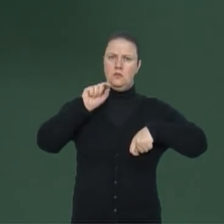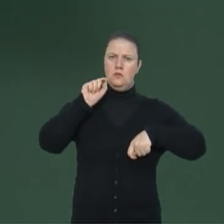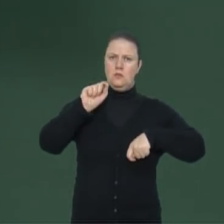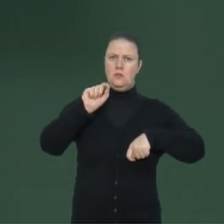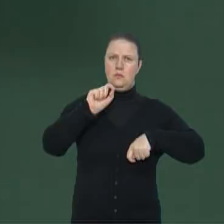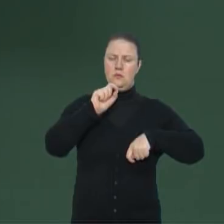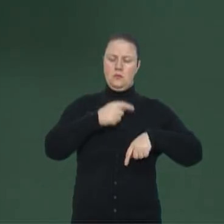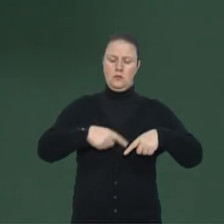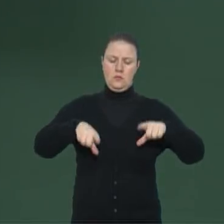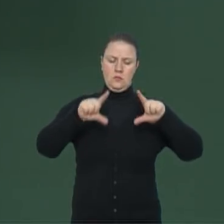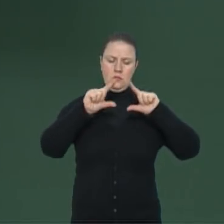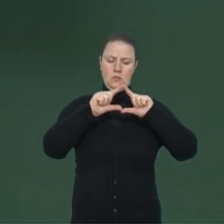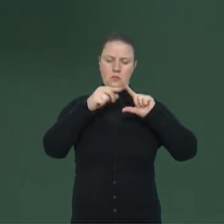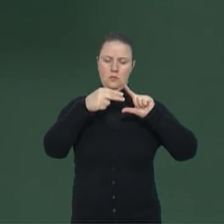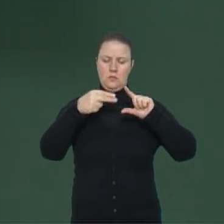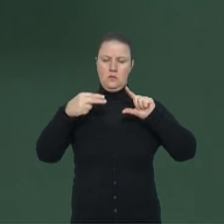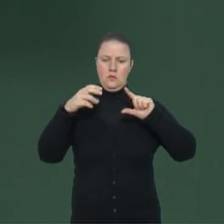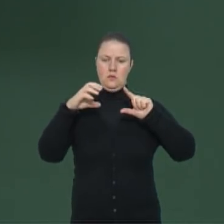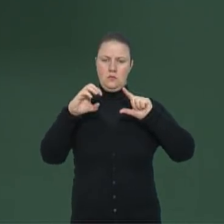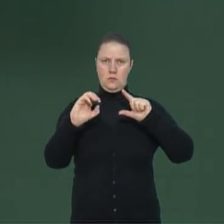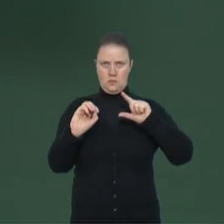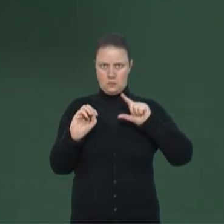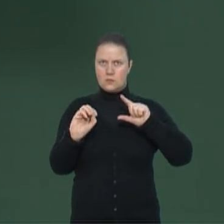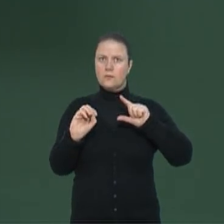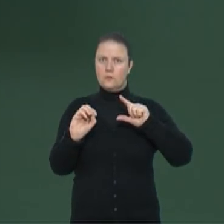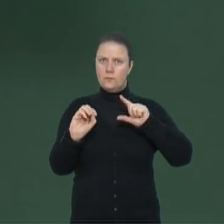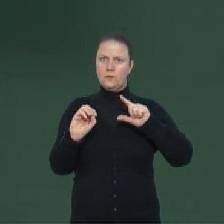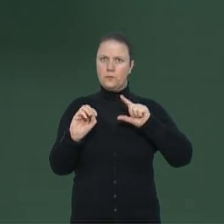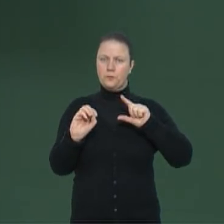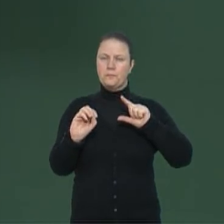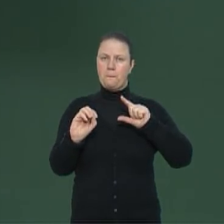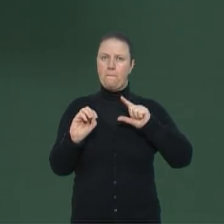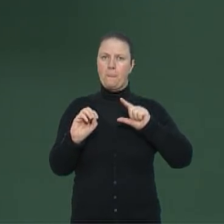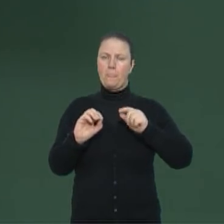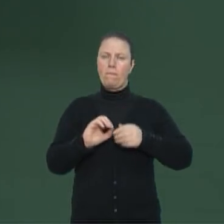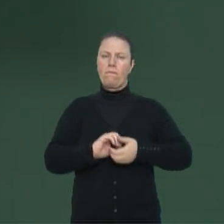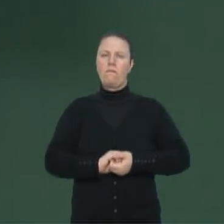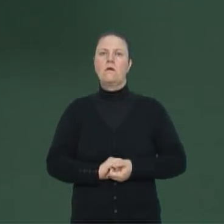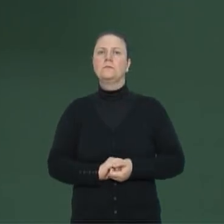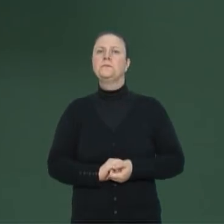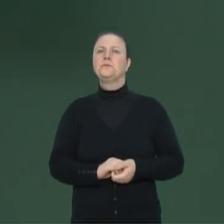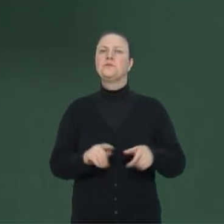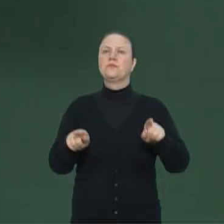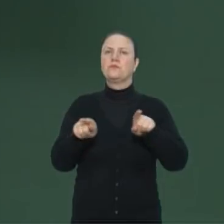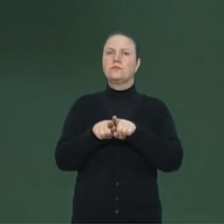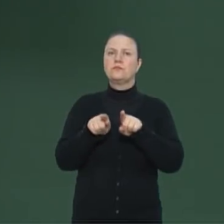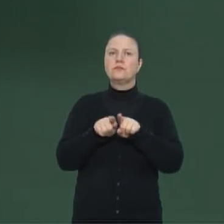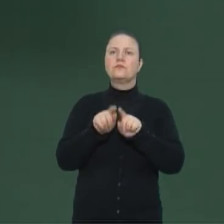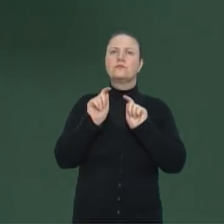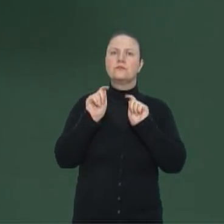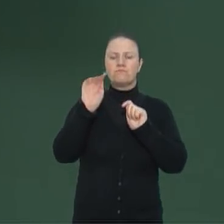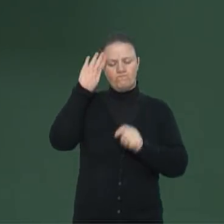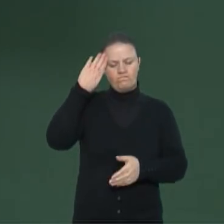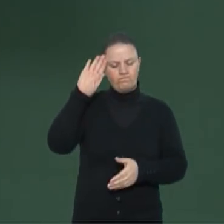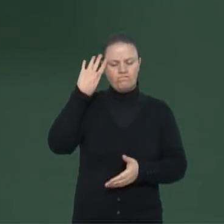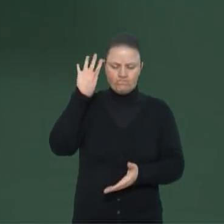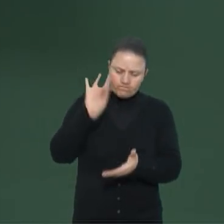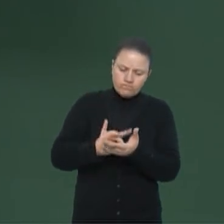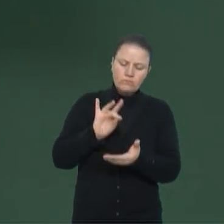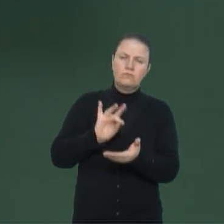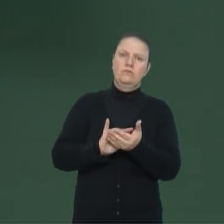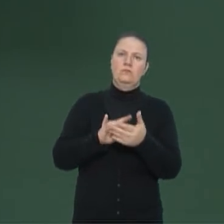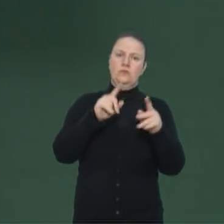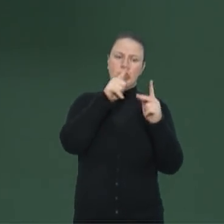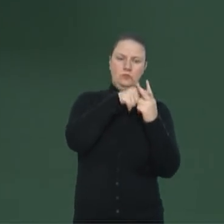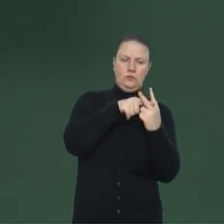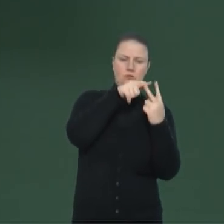ser zero. Se o delta for zero, o discriminante dessa equação for zero, então aí com certeza eu terei raízes